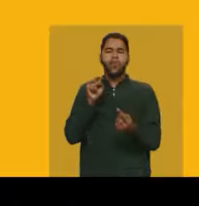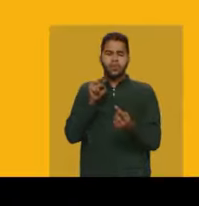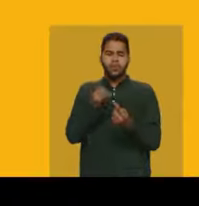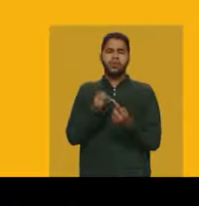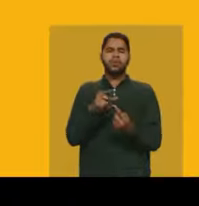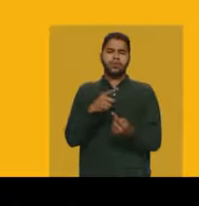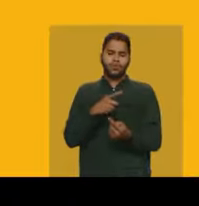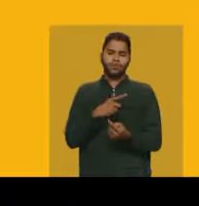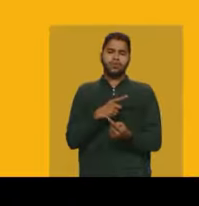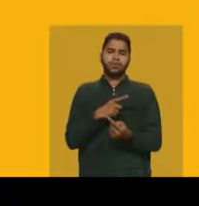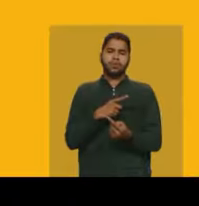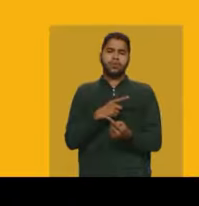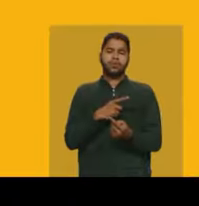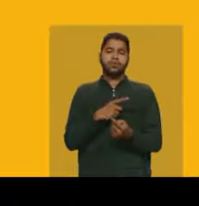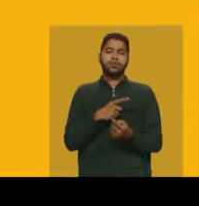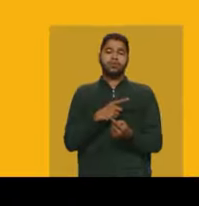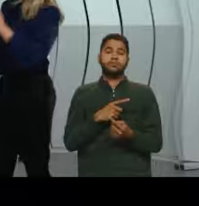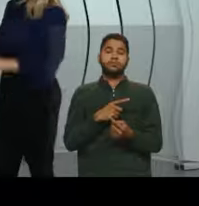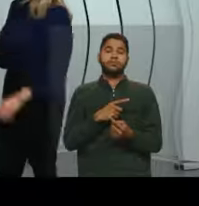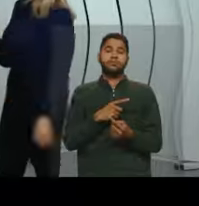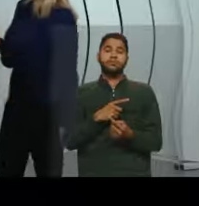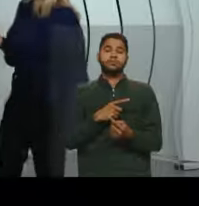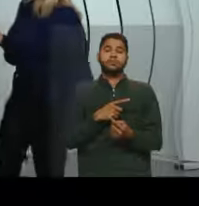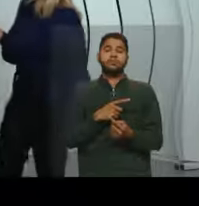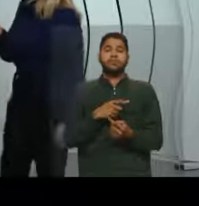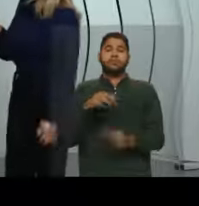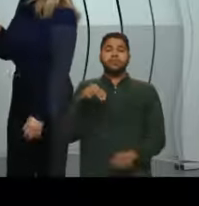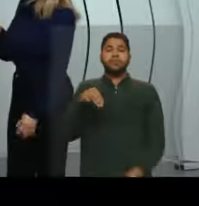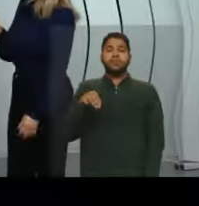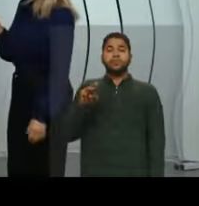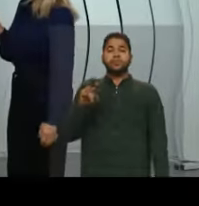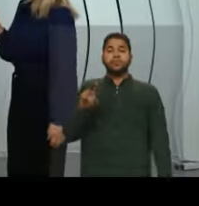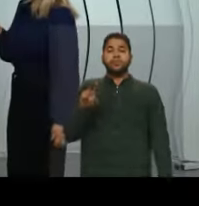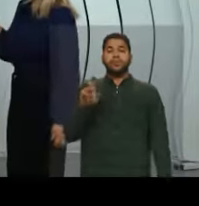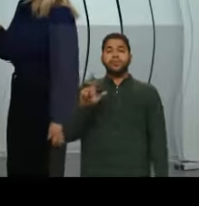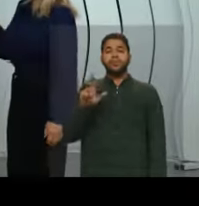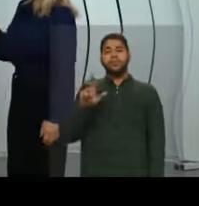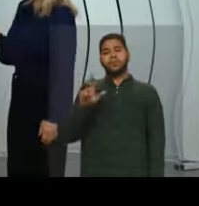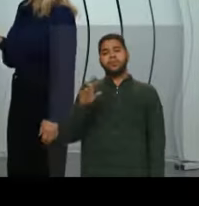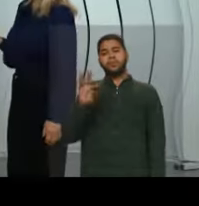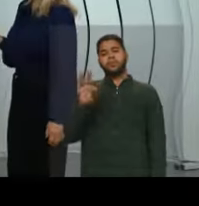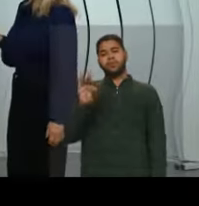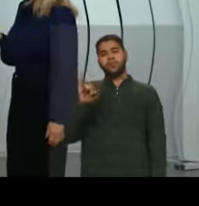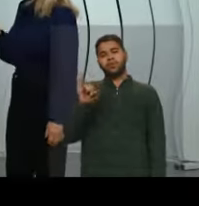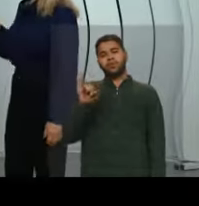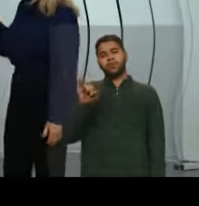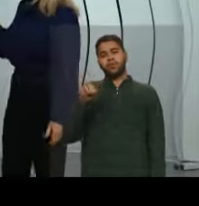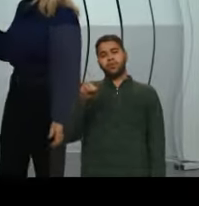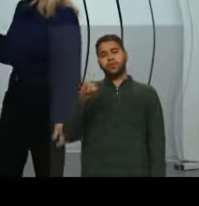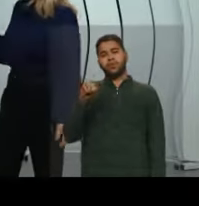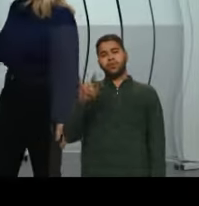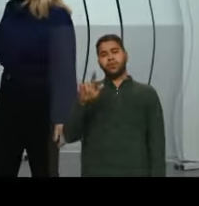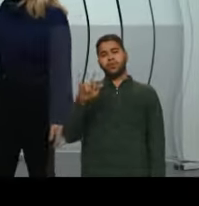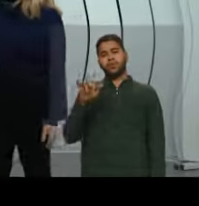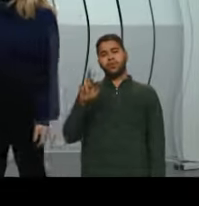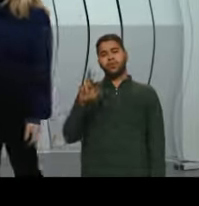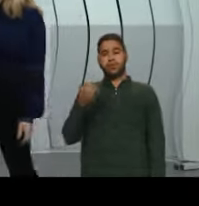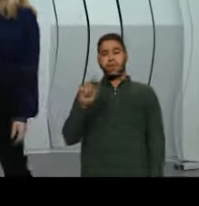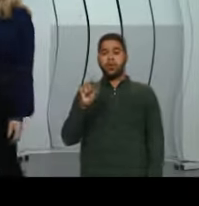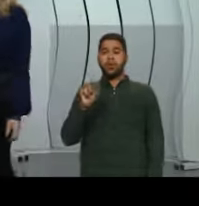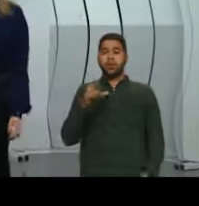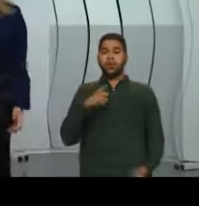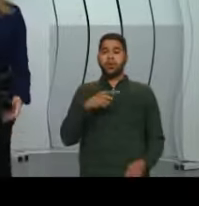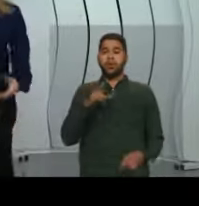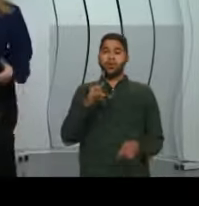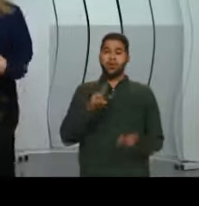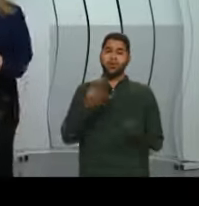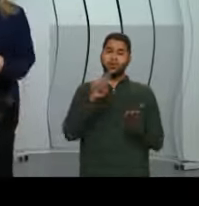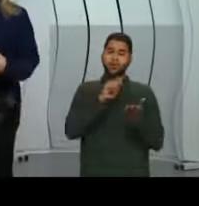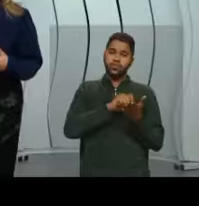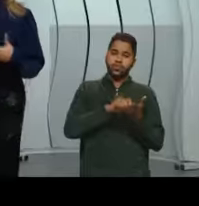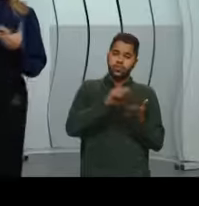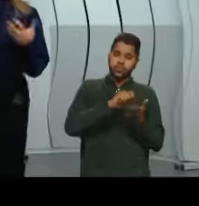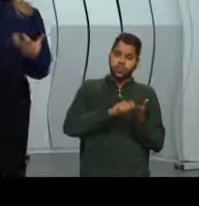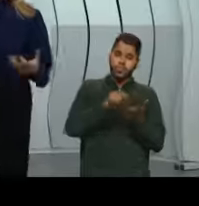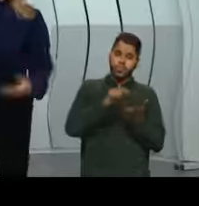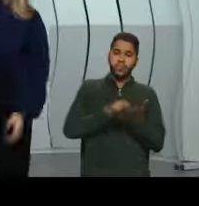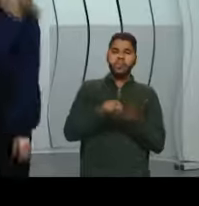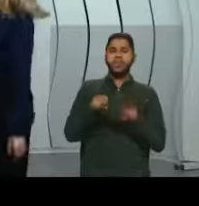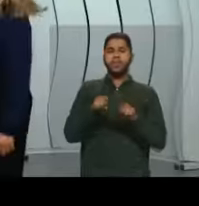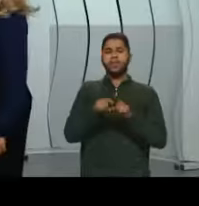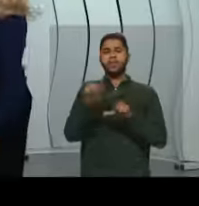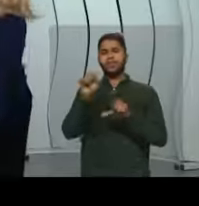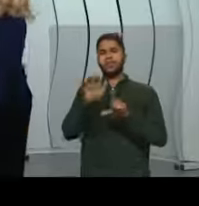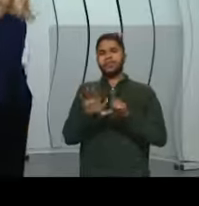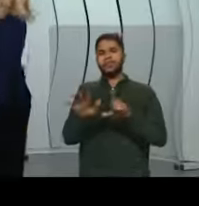branco? Então, multimodalidade é o uso de mais de uma linguagem. Não verbal, imagem e verbal,